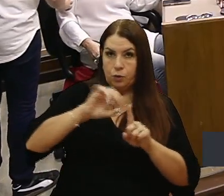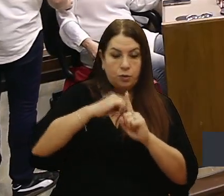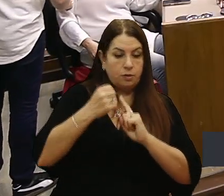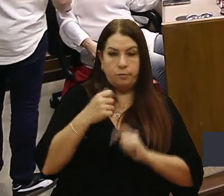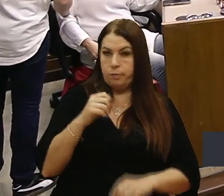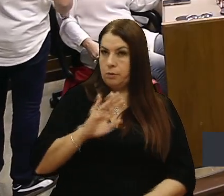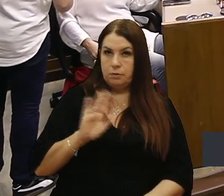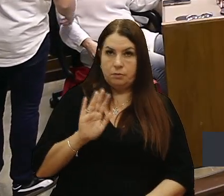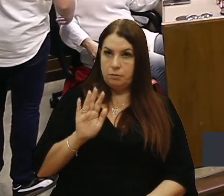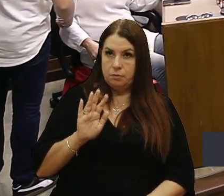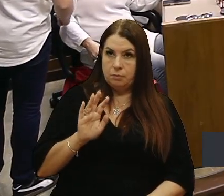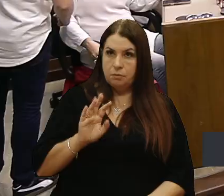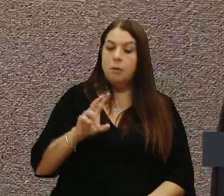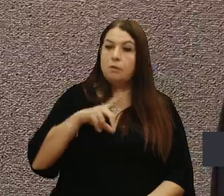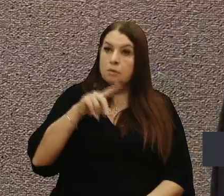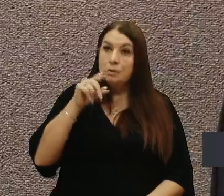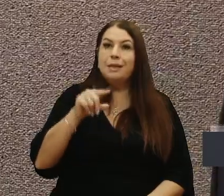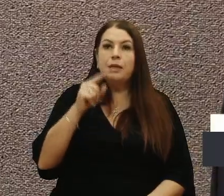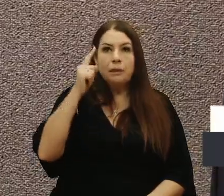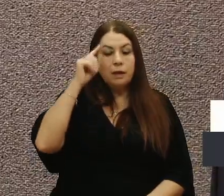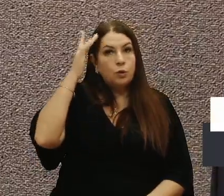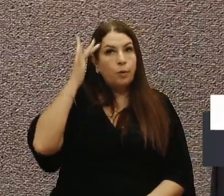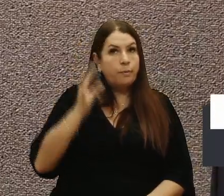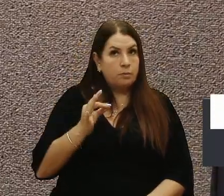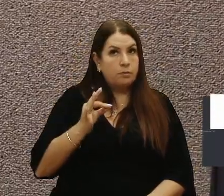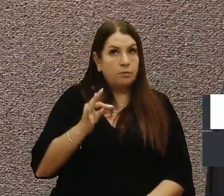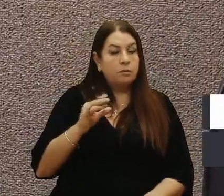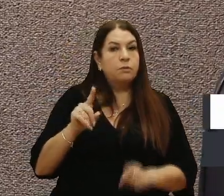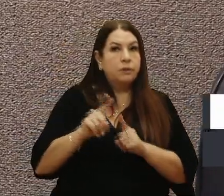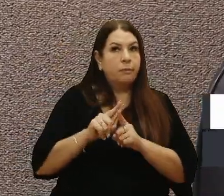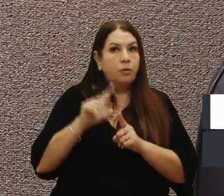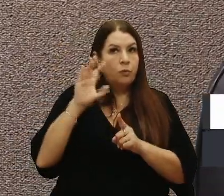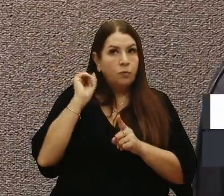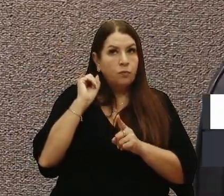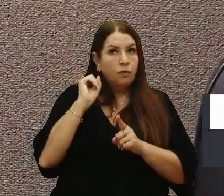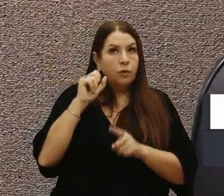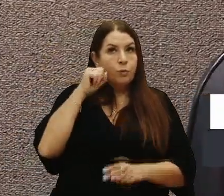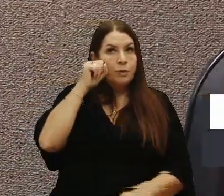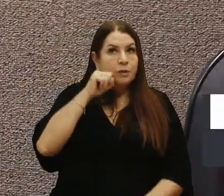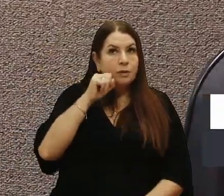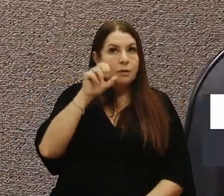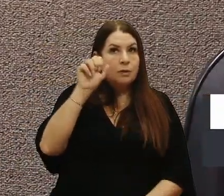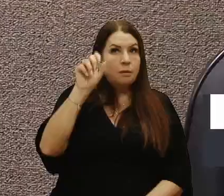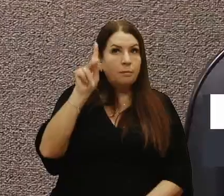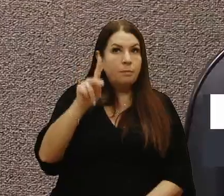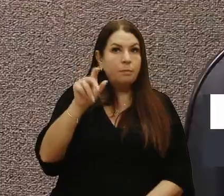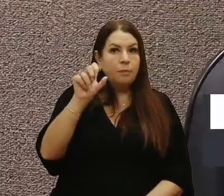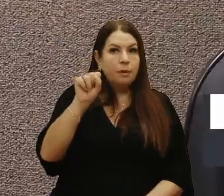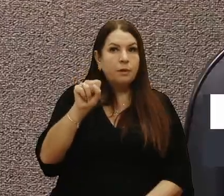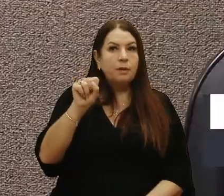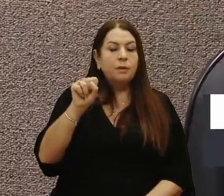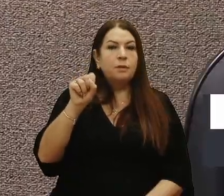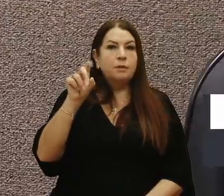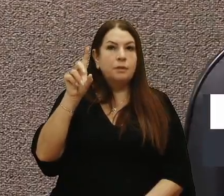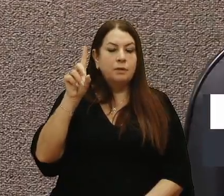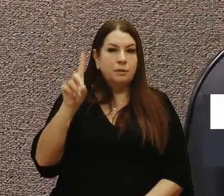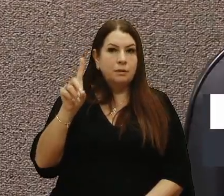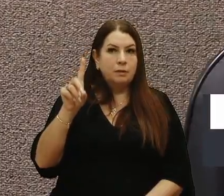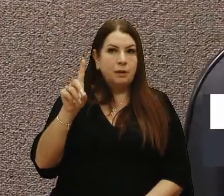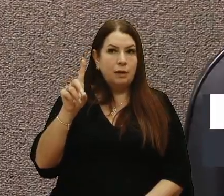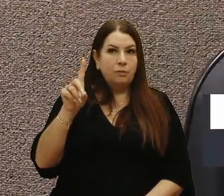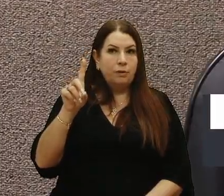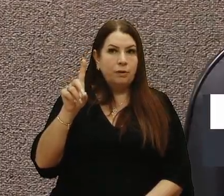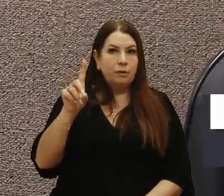precisa. Nós temos que ter essa compreensão. Inclusive, escutei de um senador do PSD essa semana essa frase.